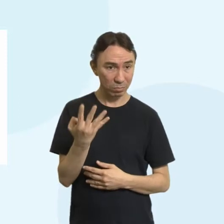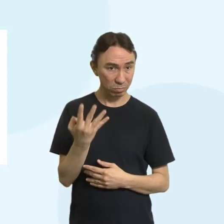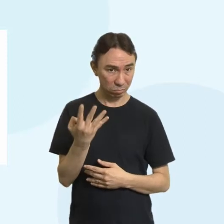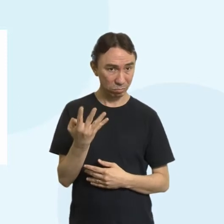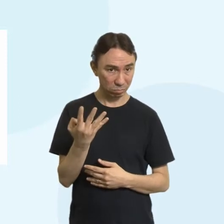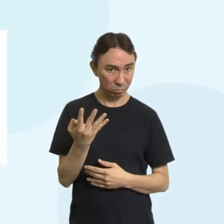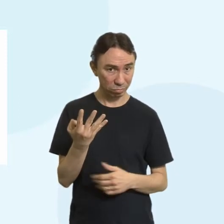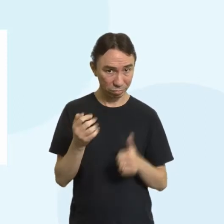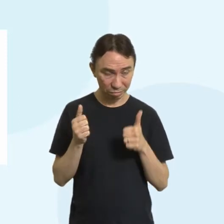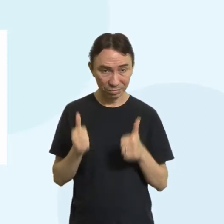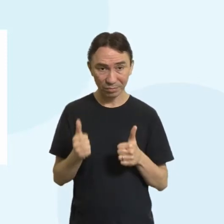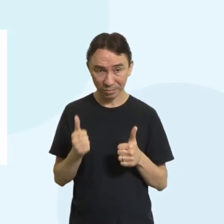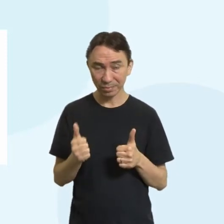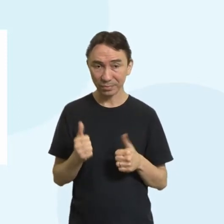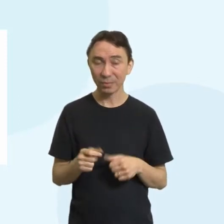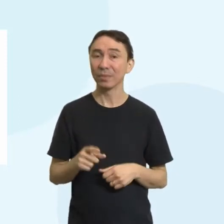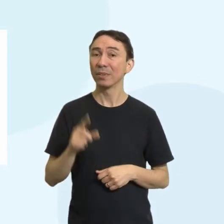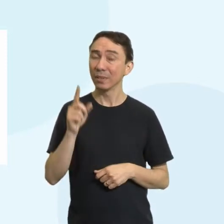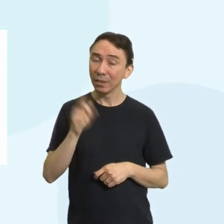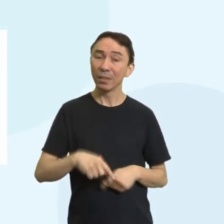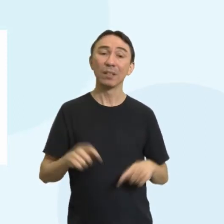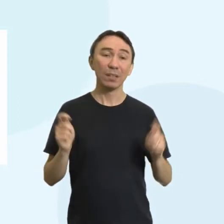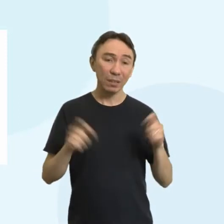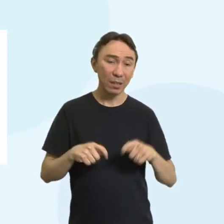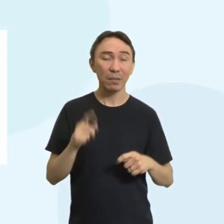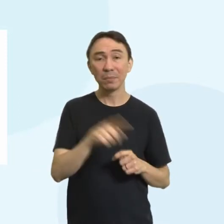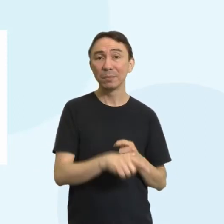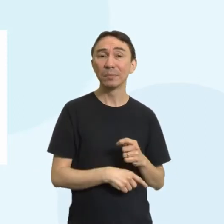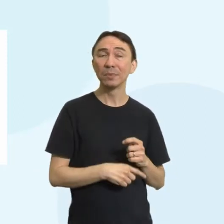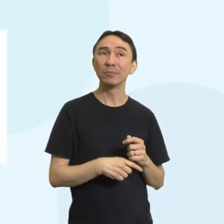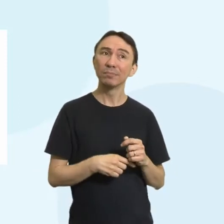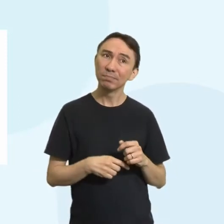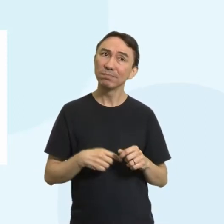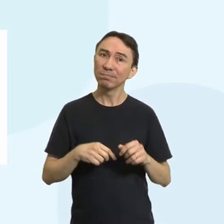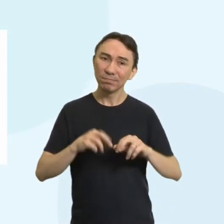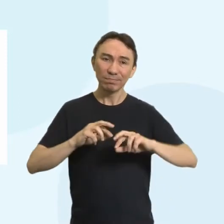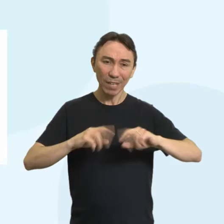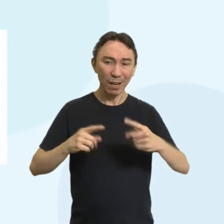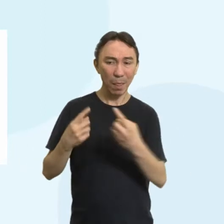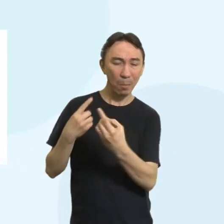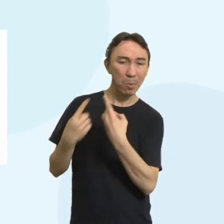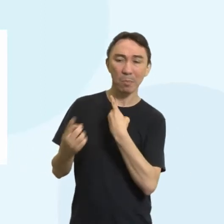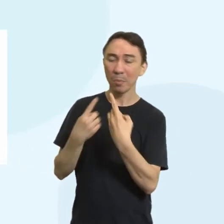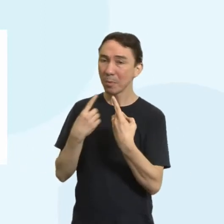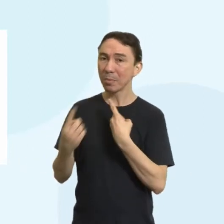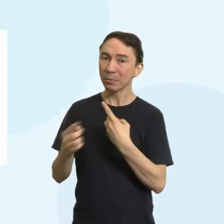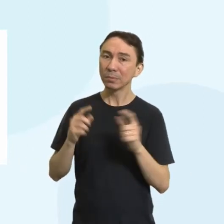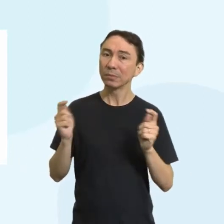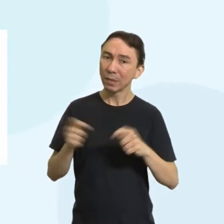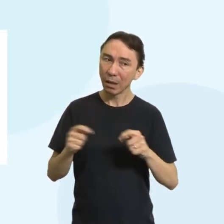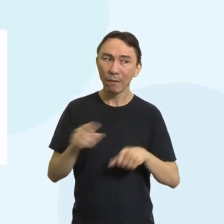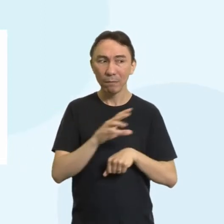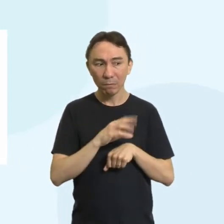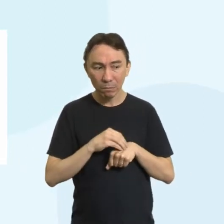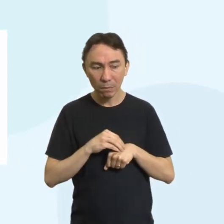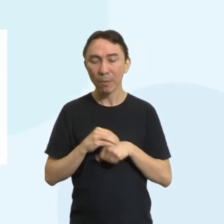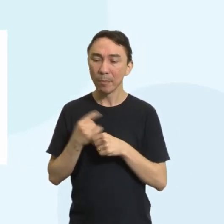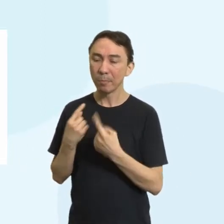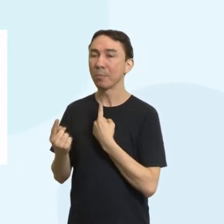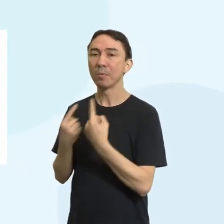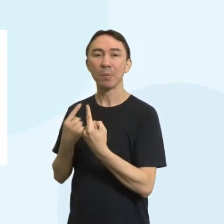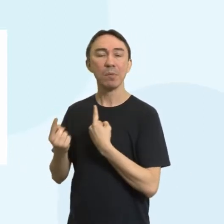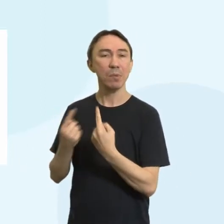E ela pode servir de ponto de partida para uma série de discussões relacionadas à construção do conhecimento